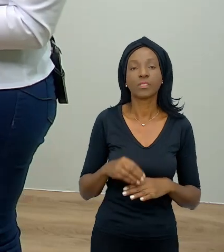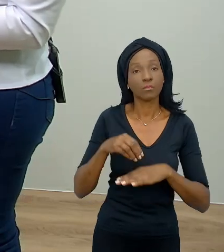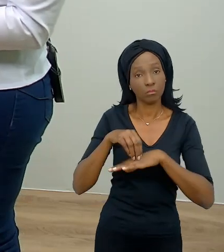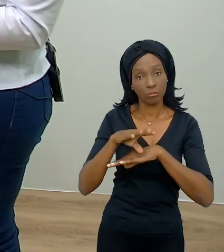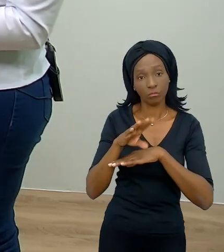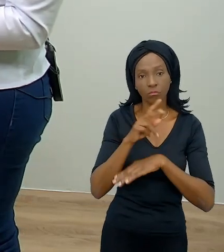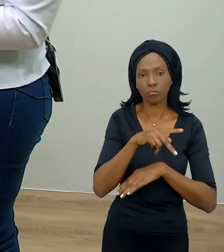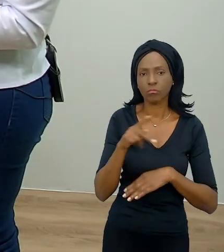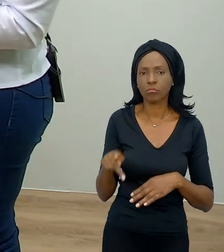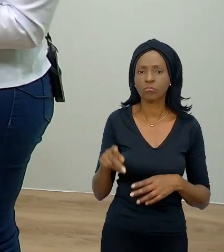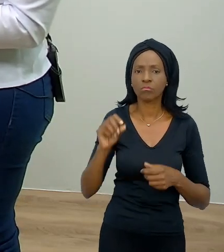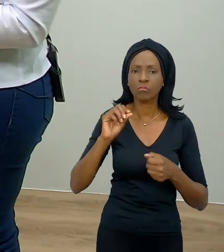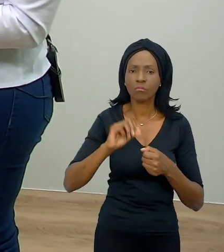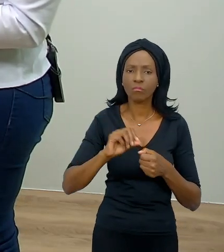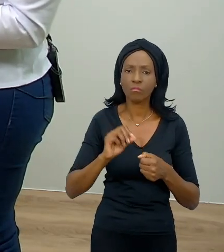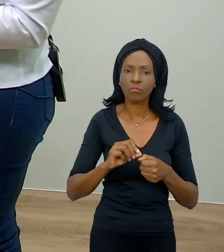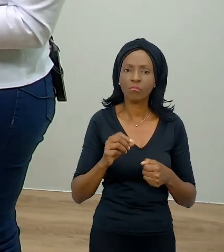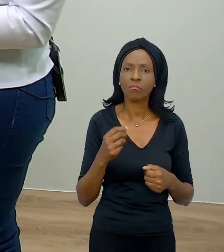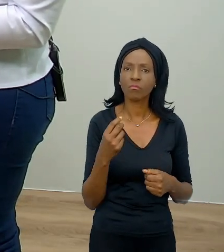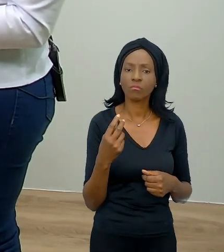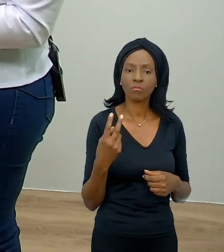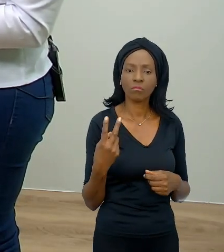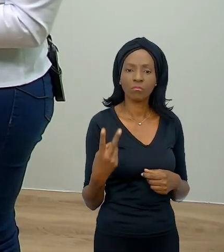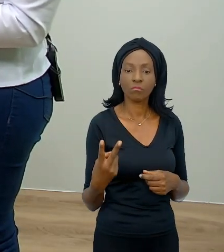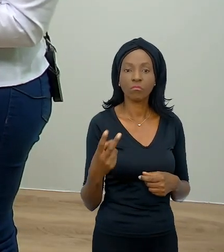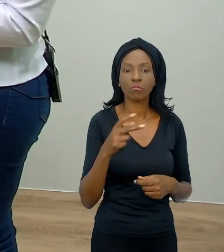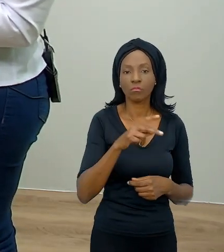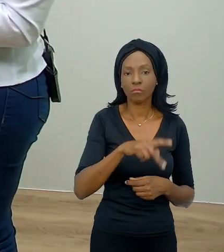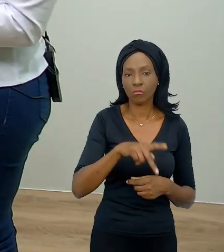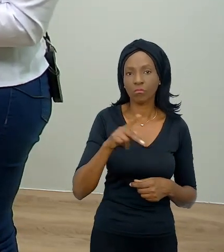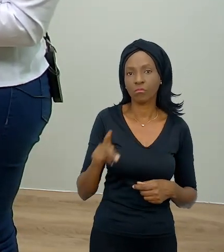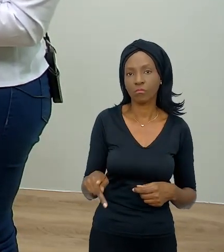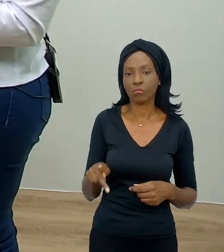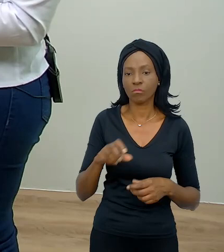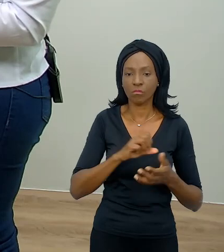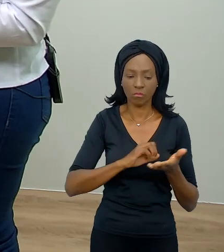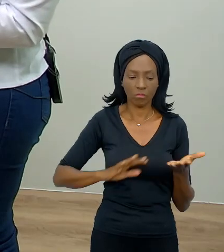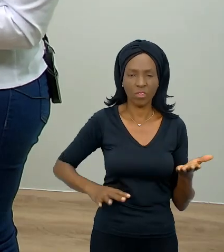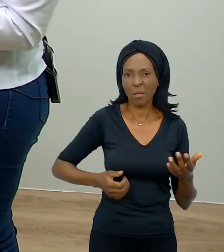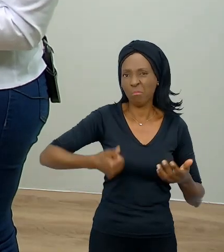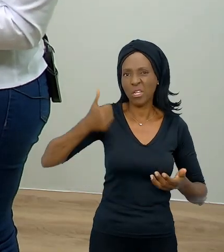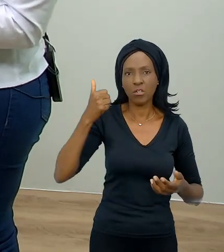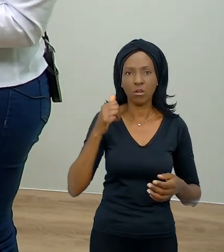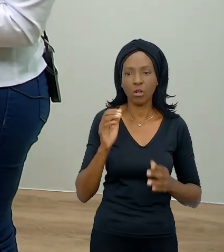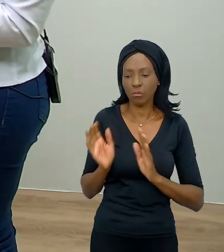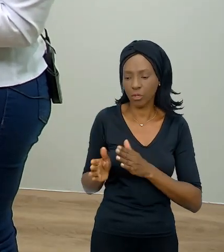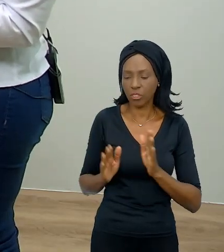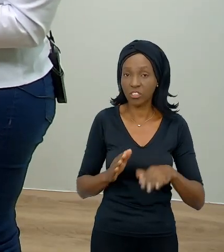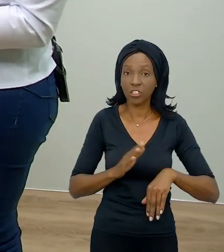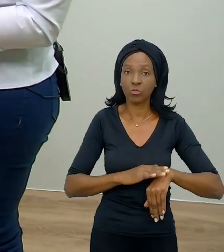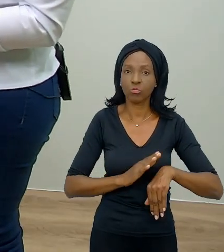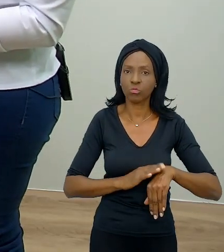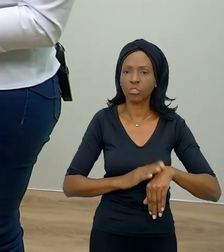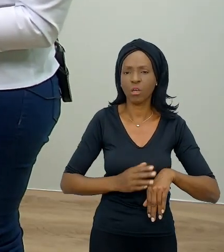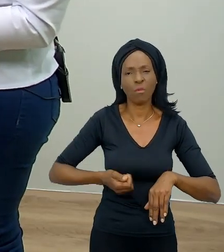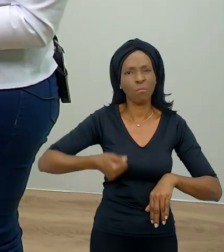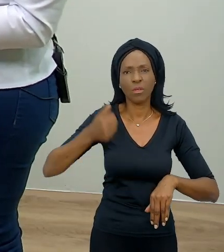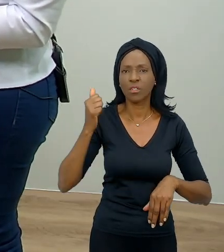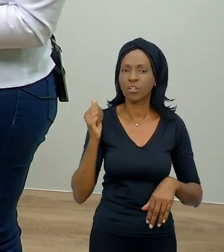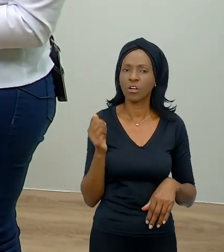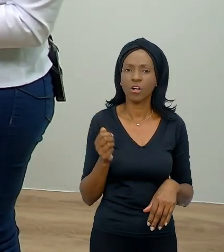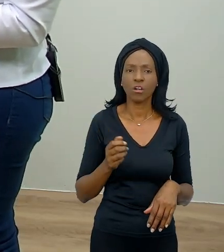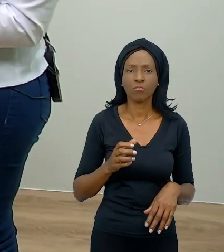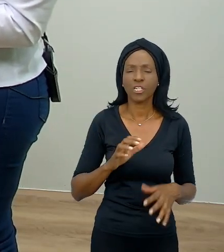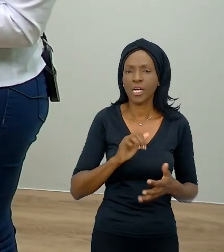professores. Façam em 2 professores a atividade. É muito melhor para organizar e o tempo também fica mais, vamos dizer assim,